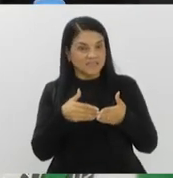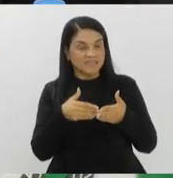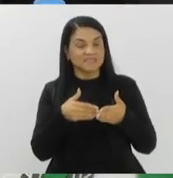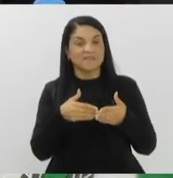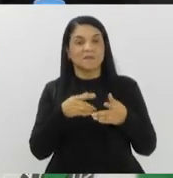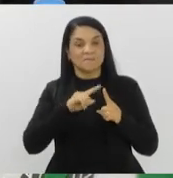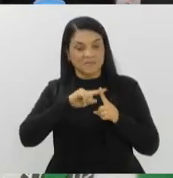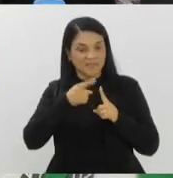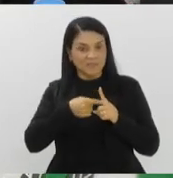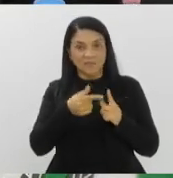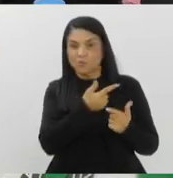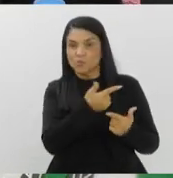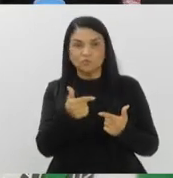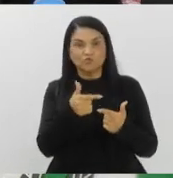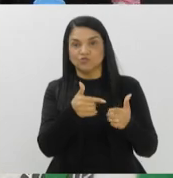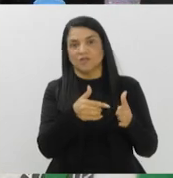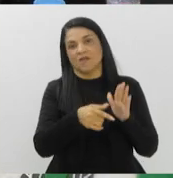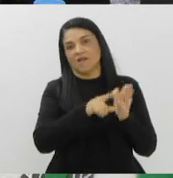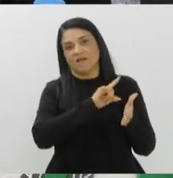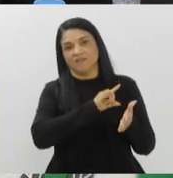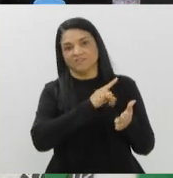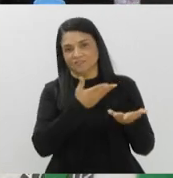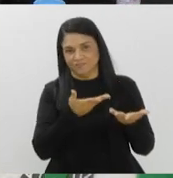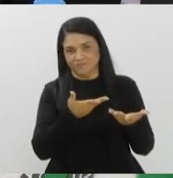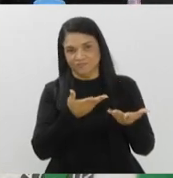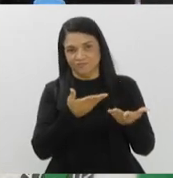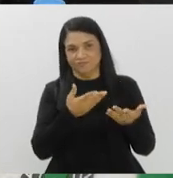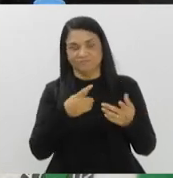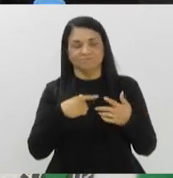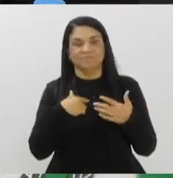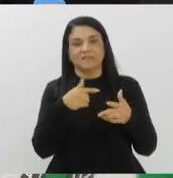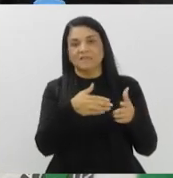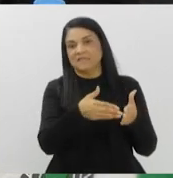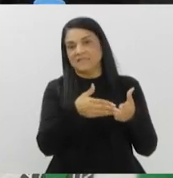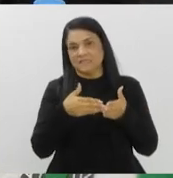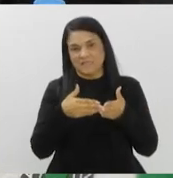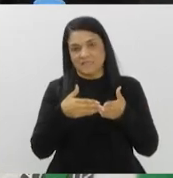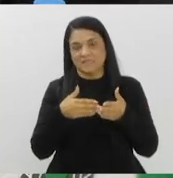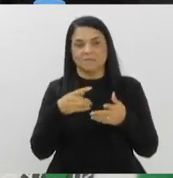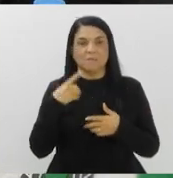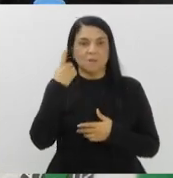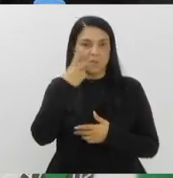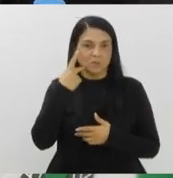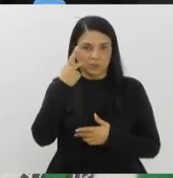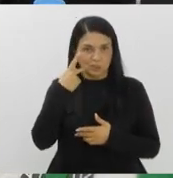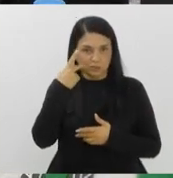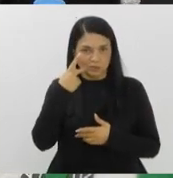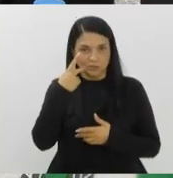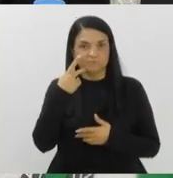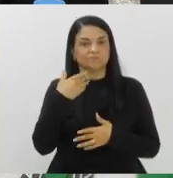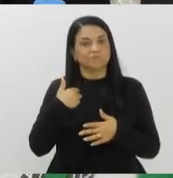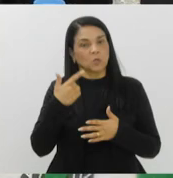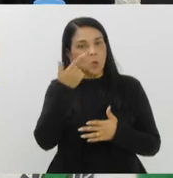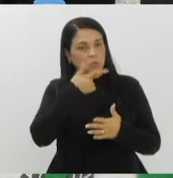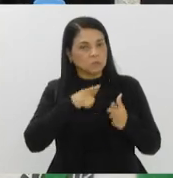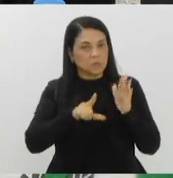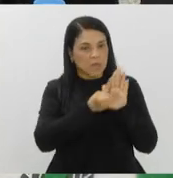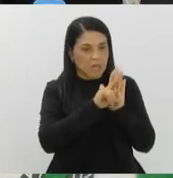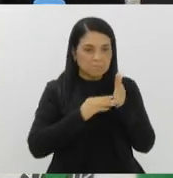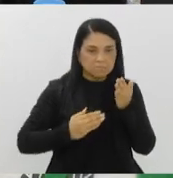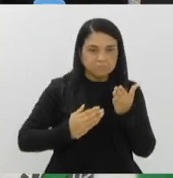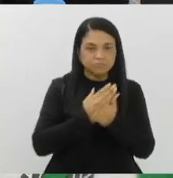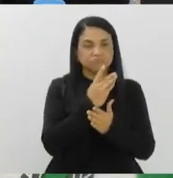existia licença maternidade para parlamentares. Essa é uma lei que a gente conseguiu aprovar aqui, né, Marina? No